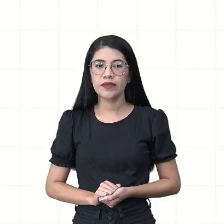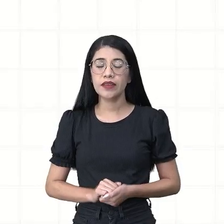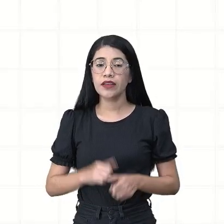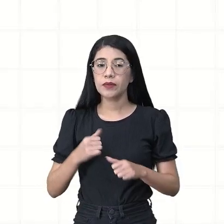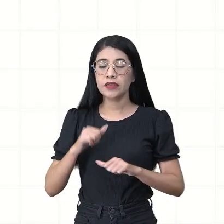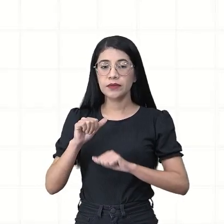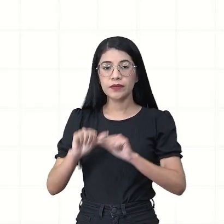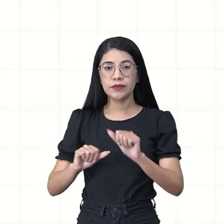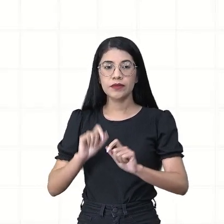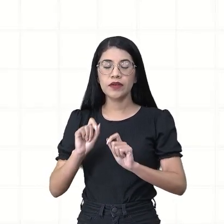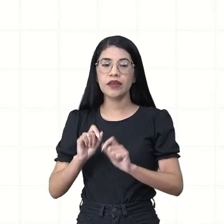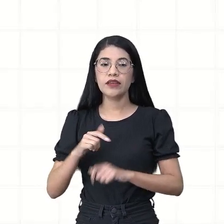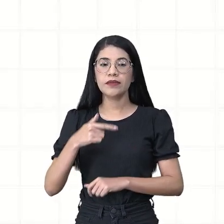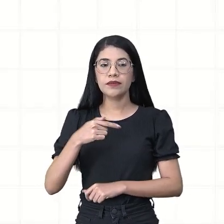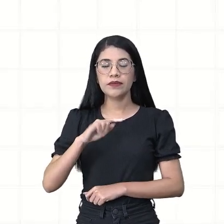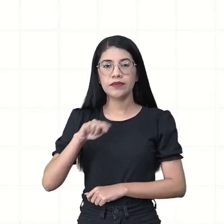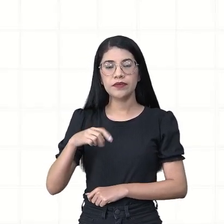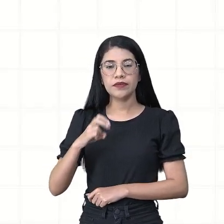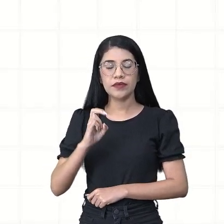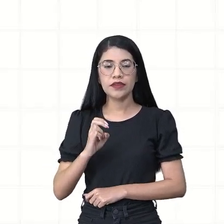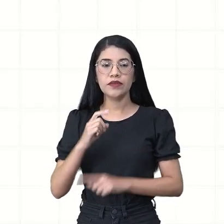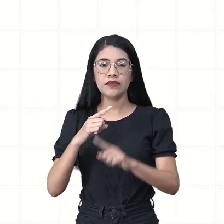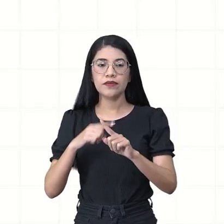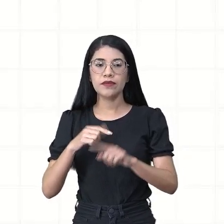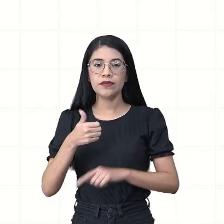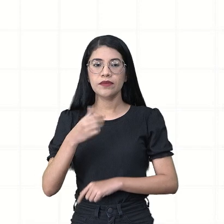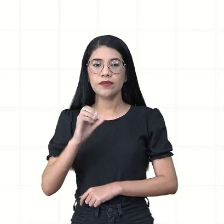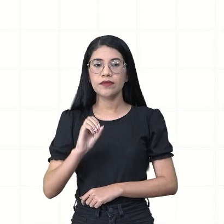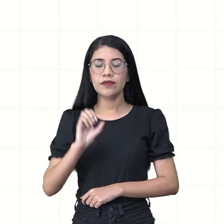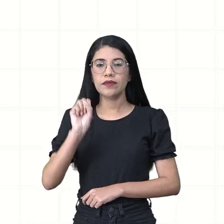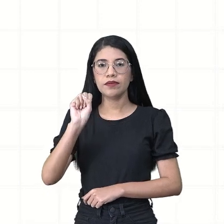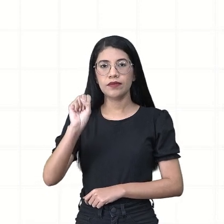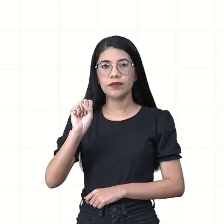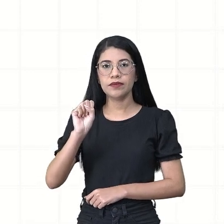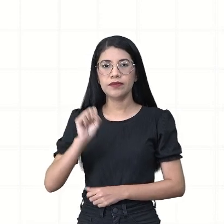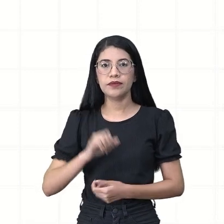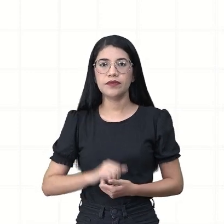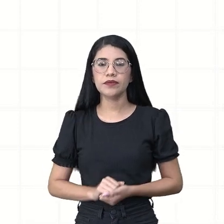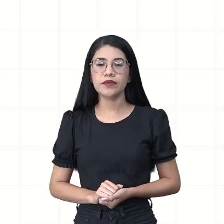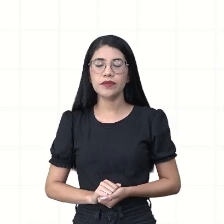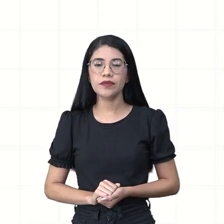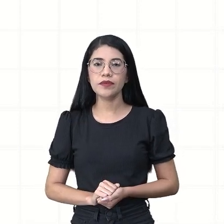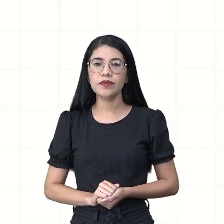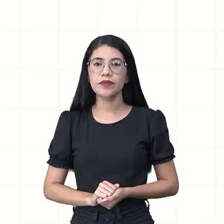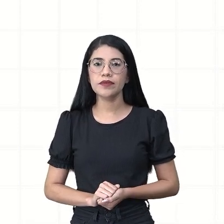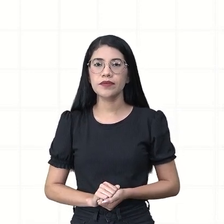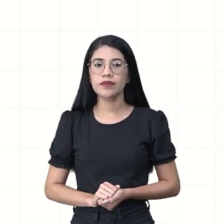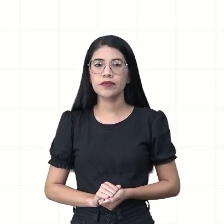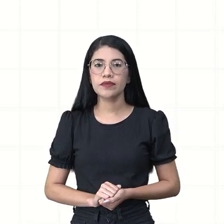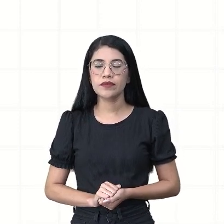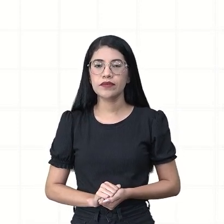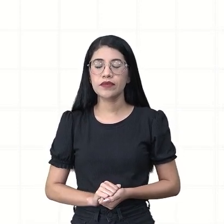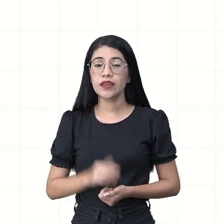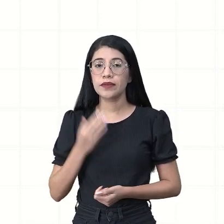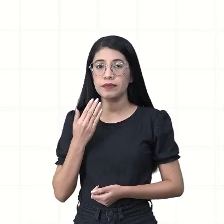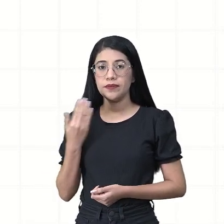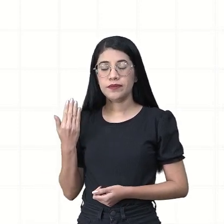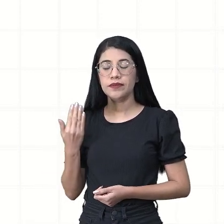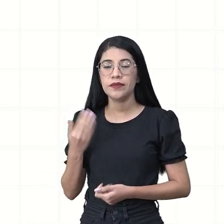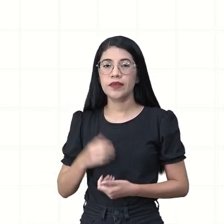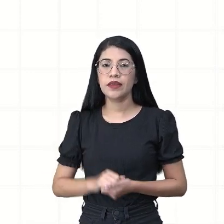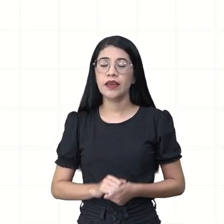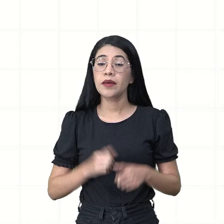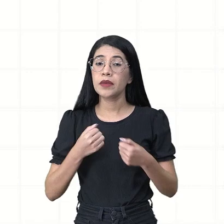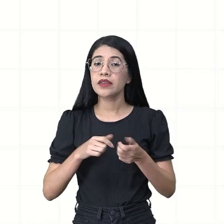7,5 vezes 10 elevado a 8. Então, olha só. A primeira coisa que eu